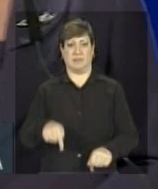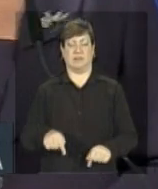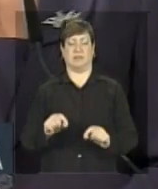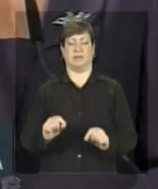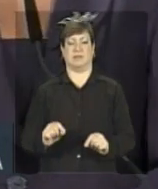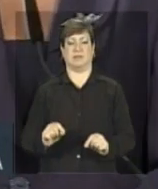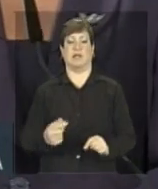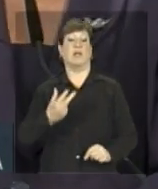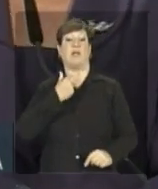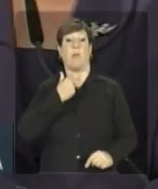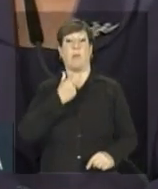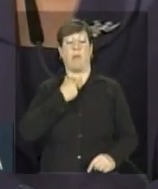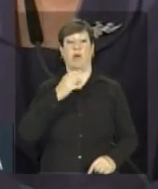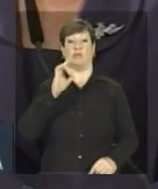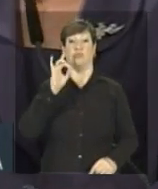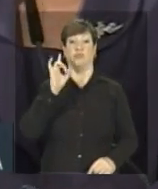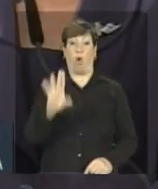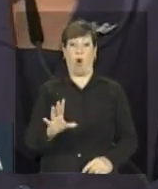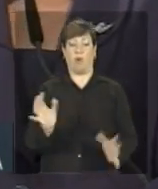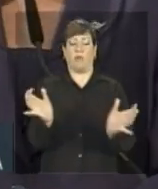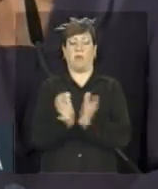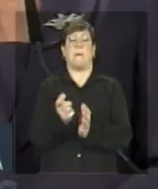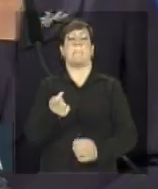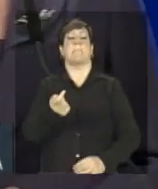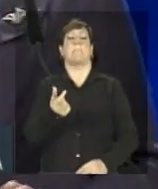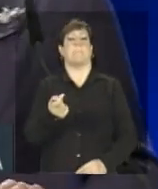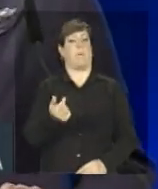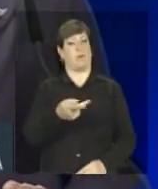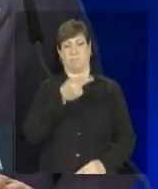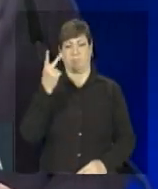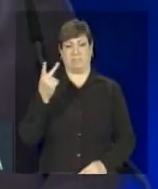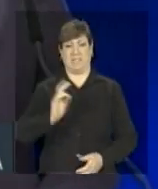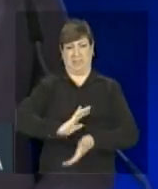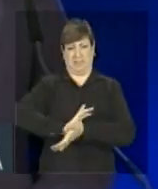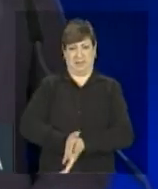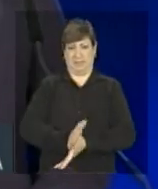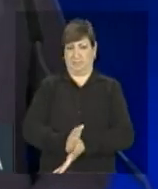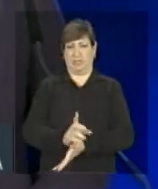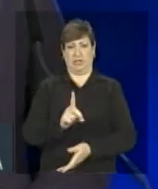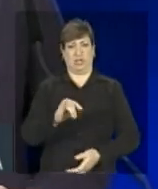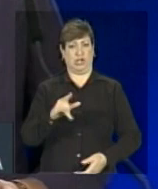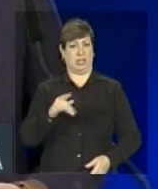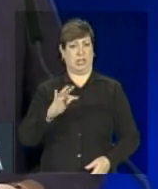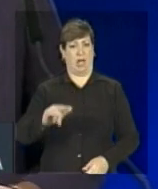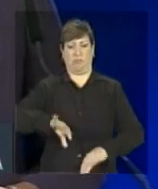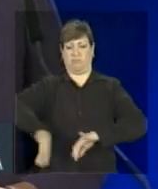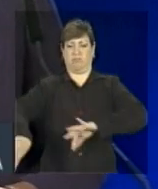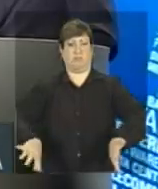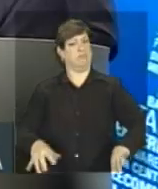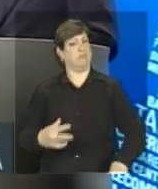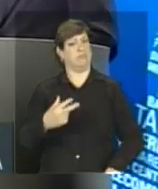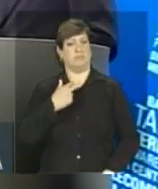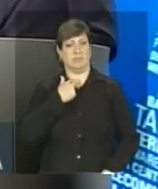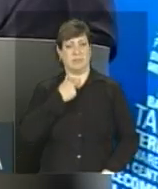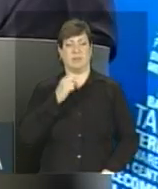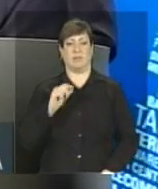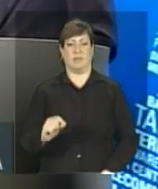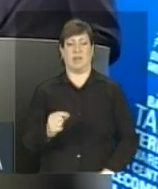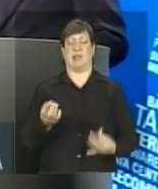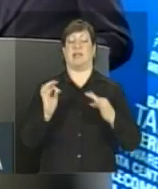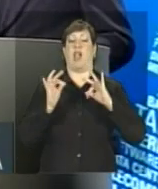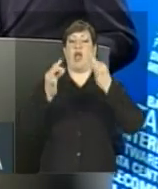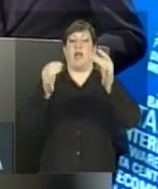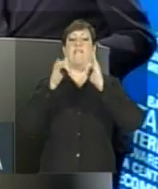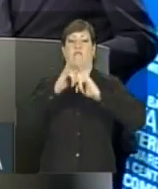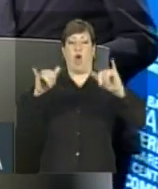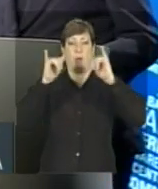portanto, ser privilégio de poucos. A exclusão digital, a exclusão das tecnologias